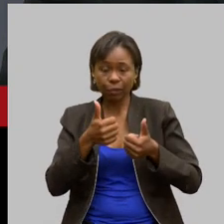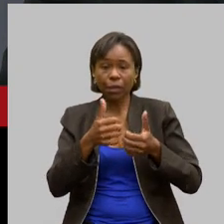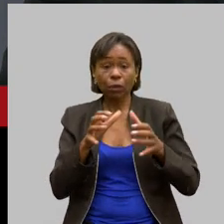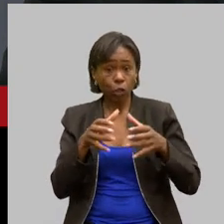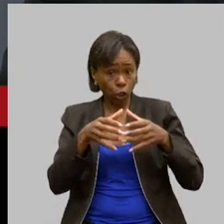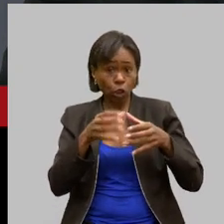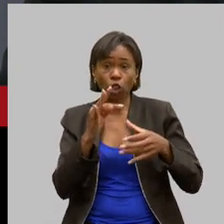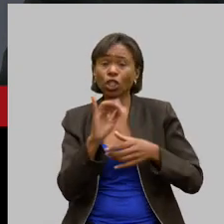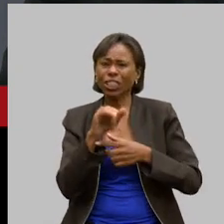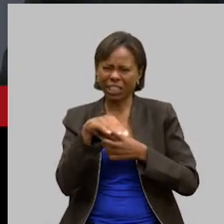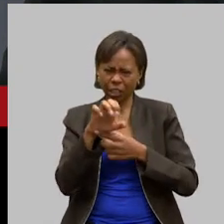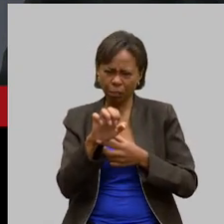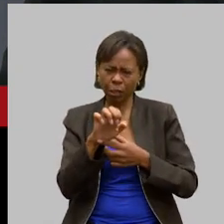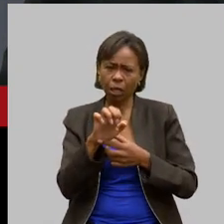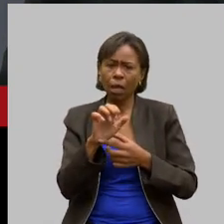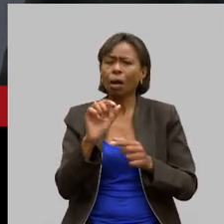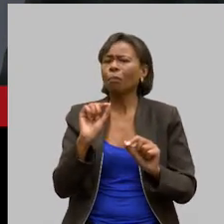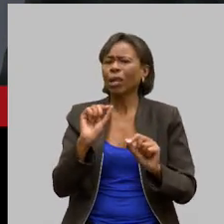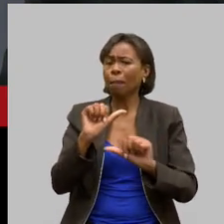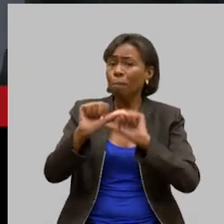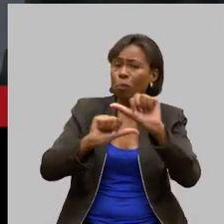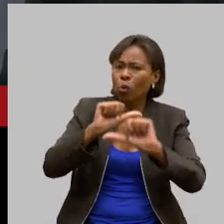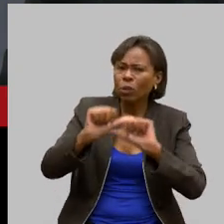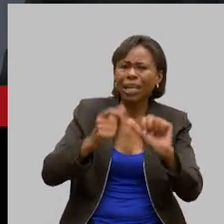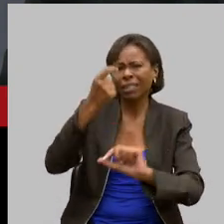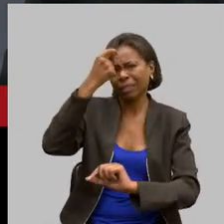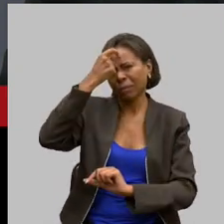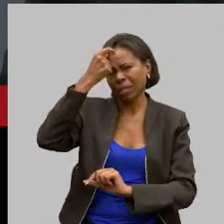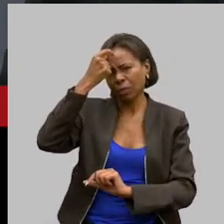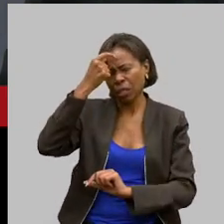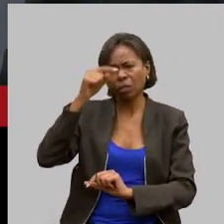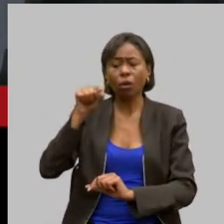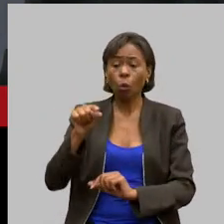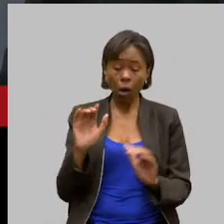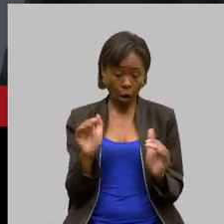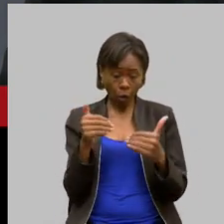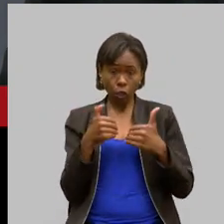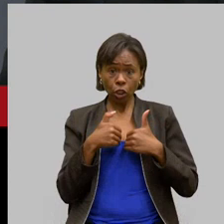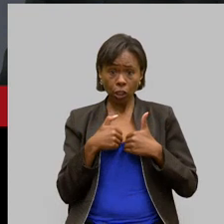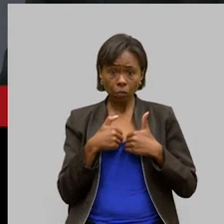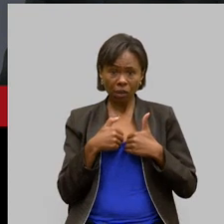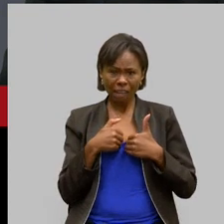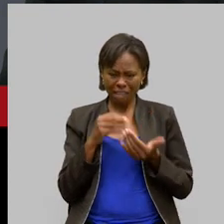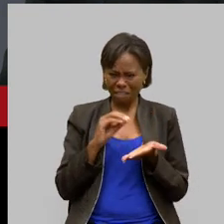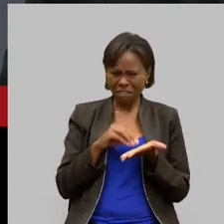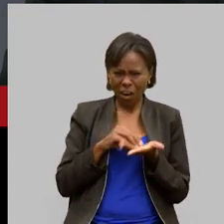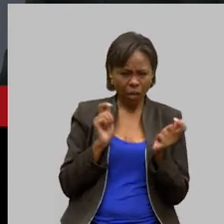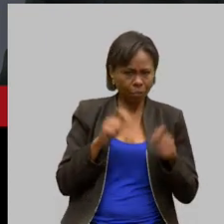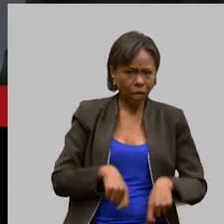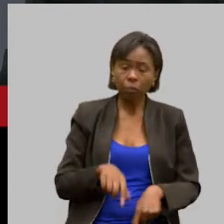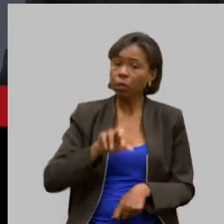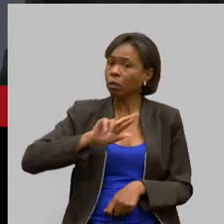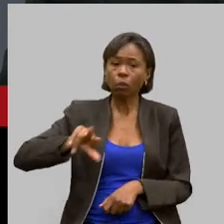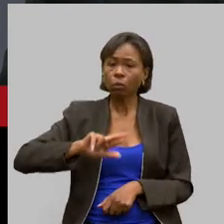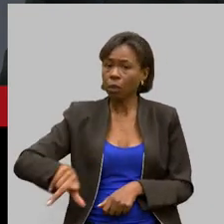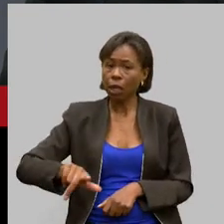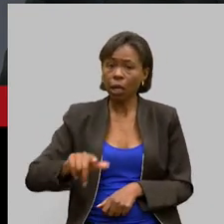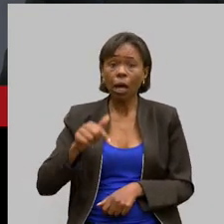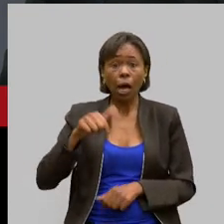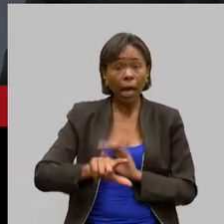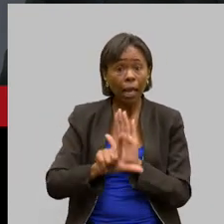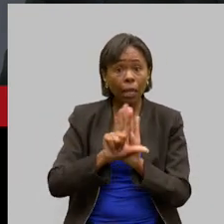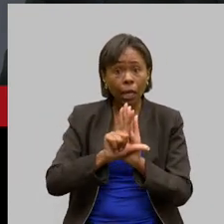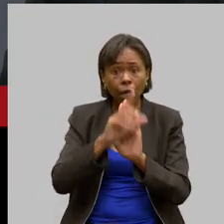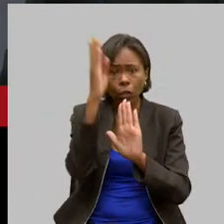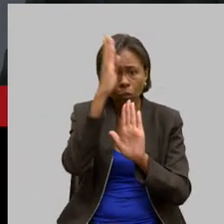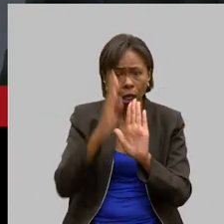porque autismo não é sinônimo de incapacidade inclusive desde Nossa legislação brasileira já abandonou já aboliu